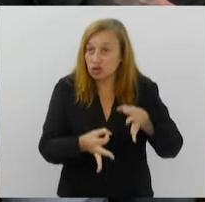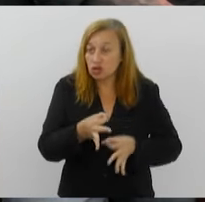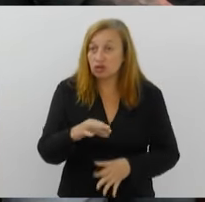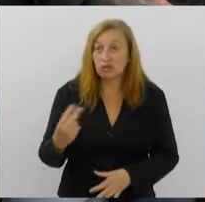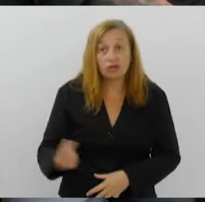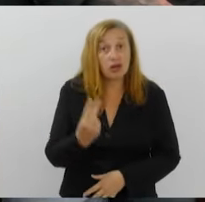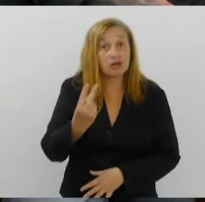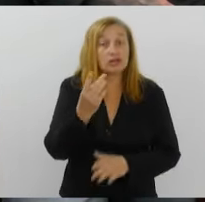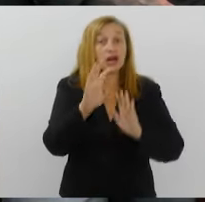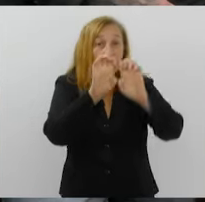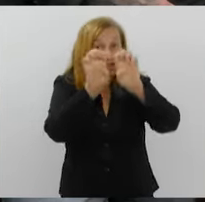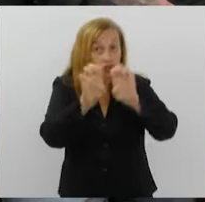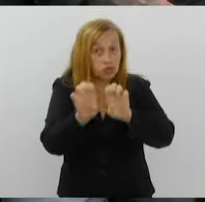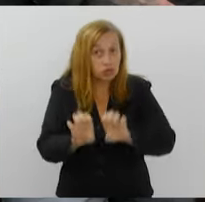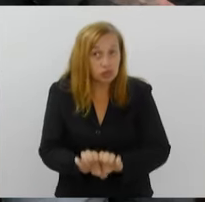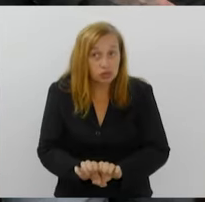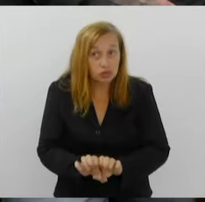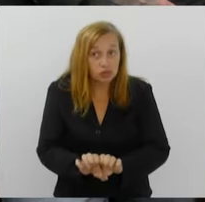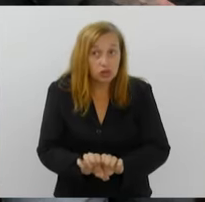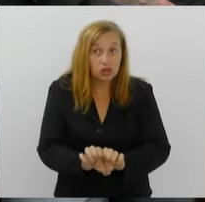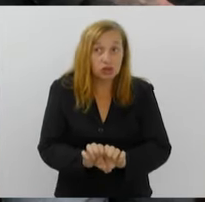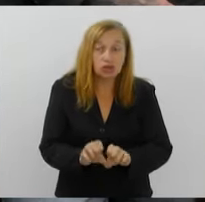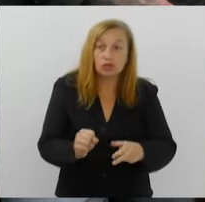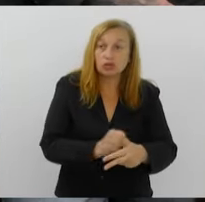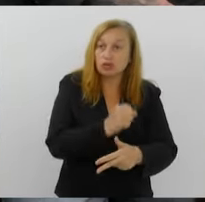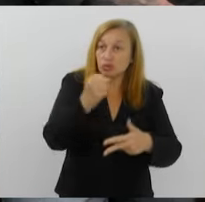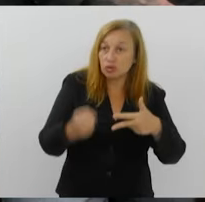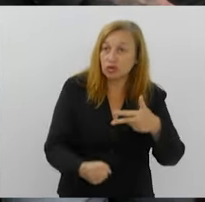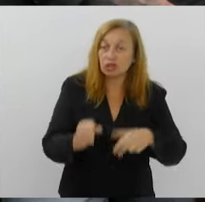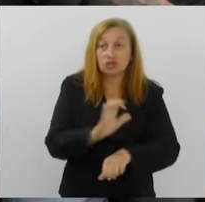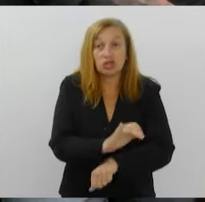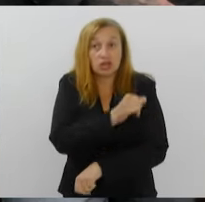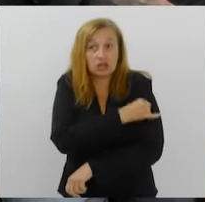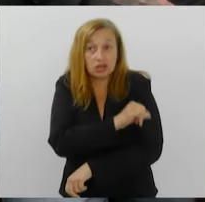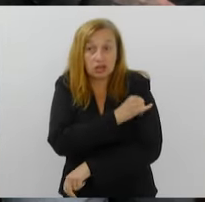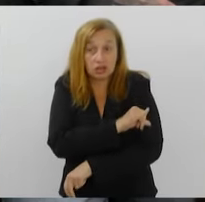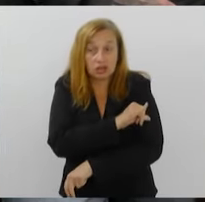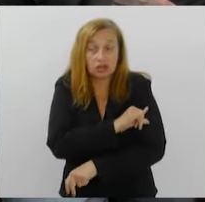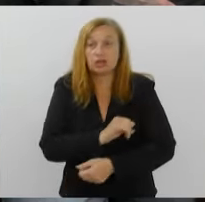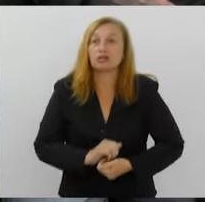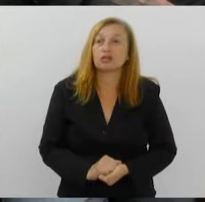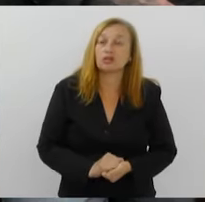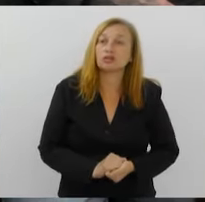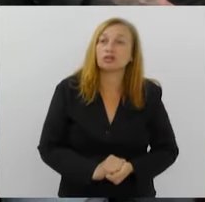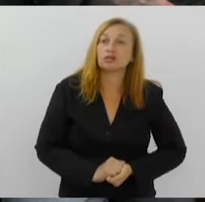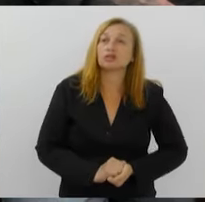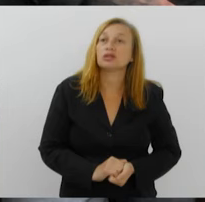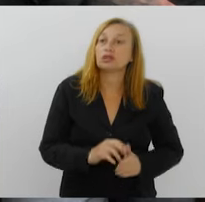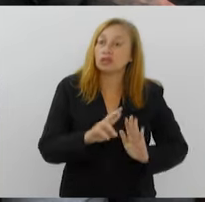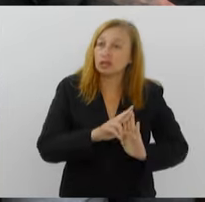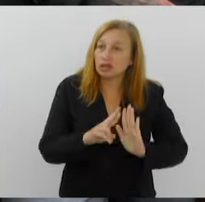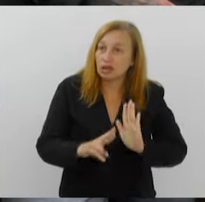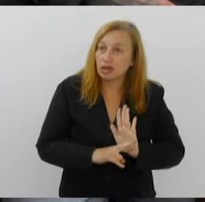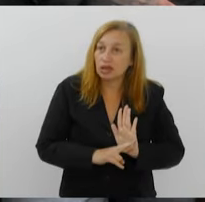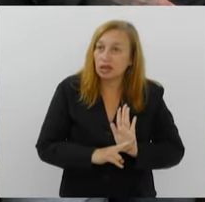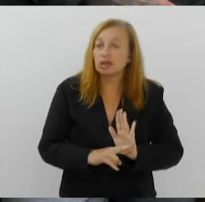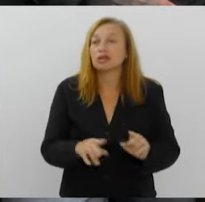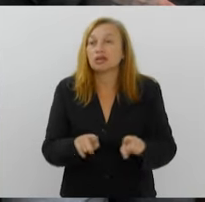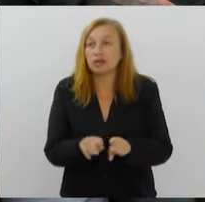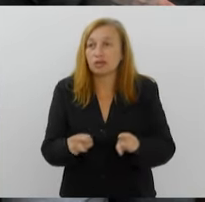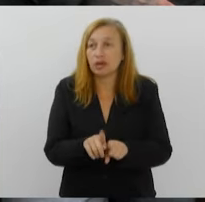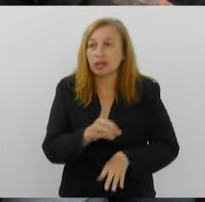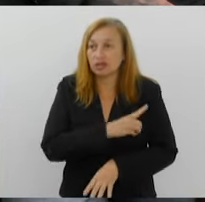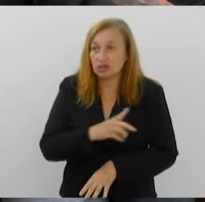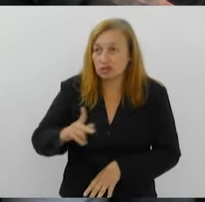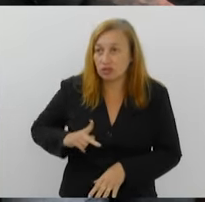pela estrutura dos poderes no Estado do Rio de Janeiro, dentre eles listado pelo regimento, também a Defensoria